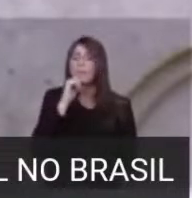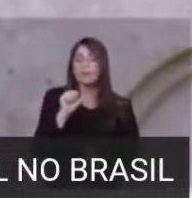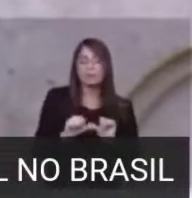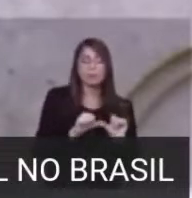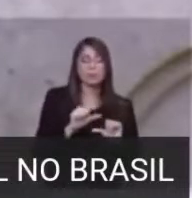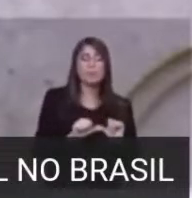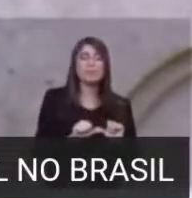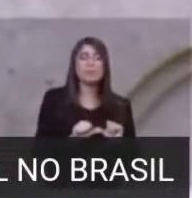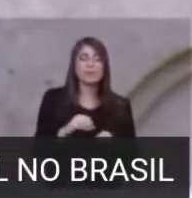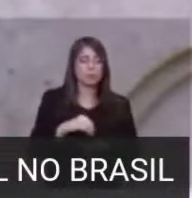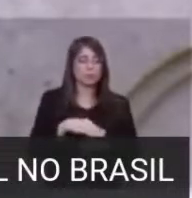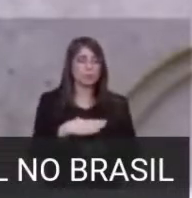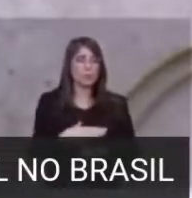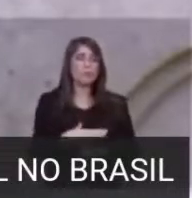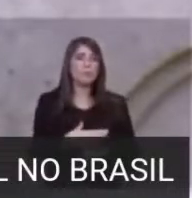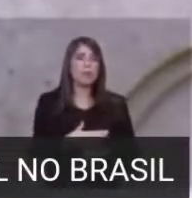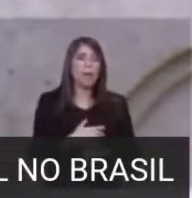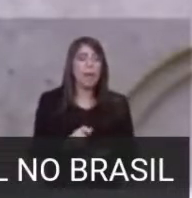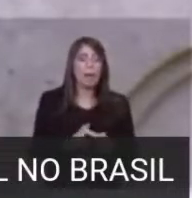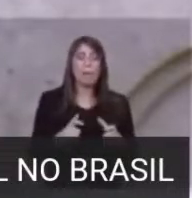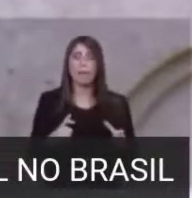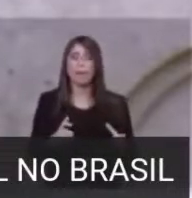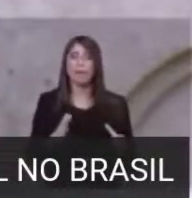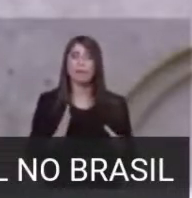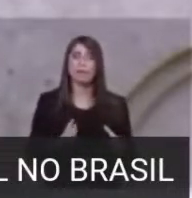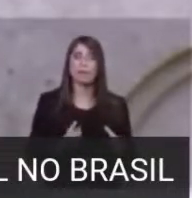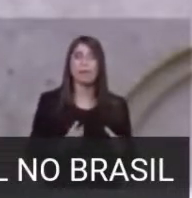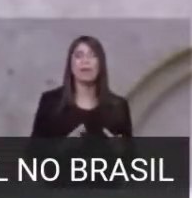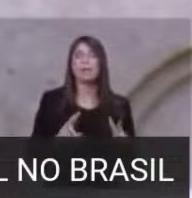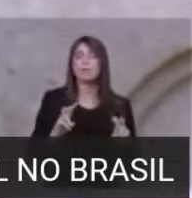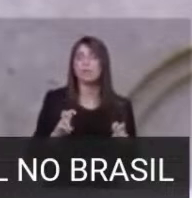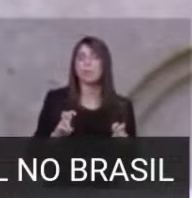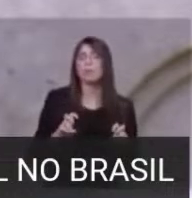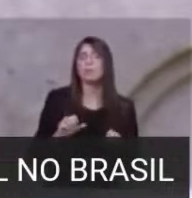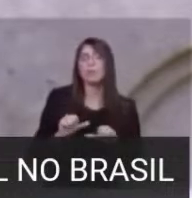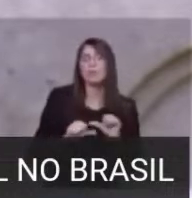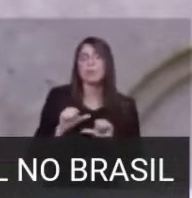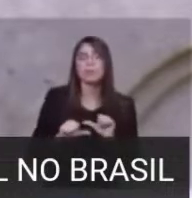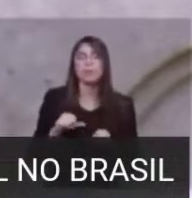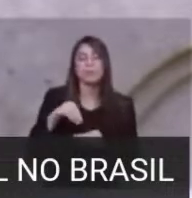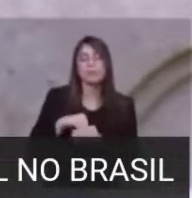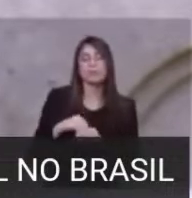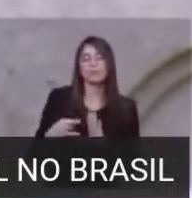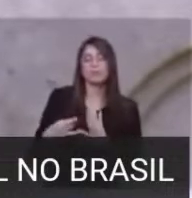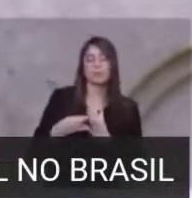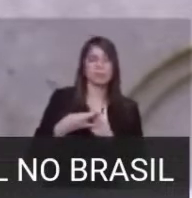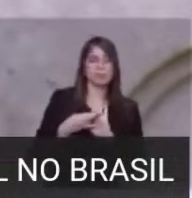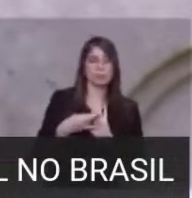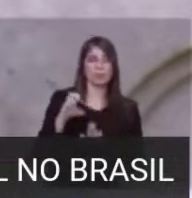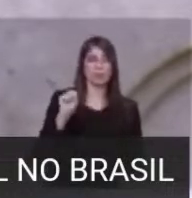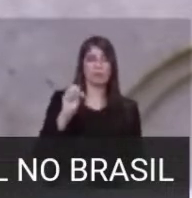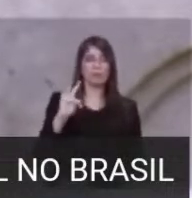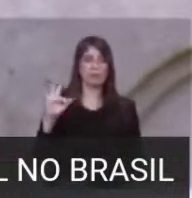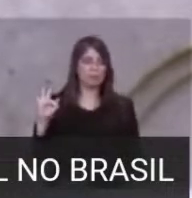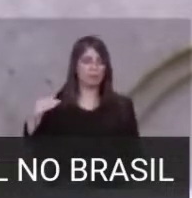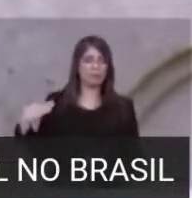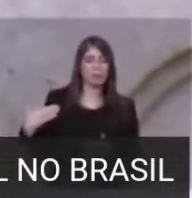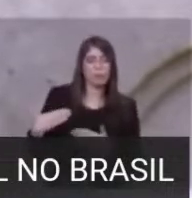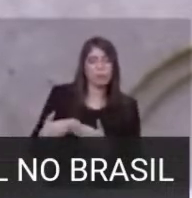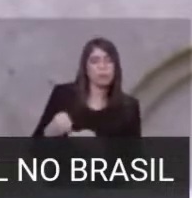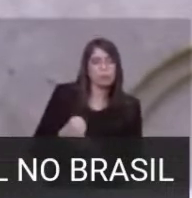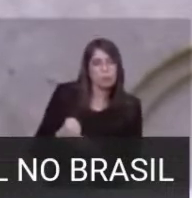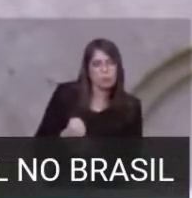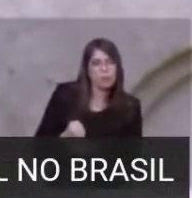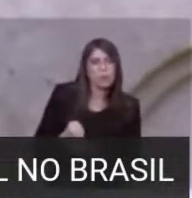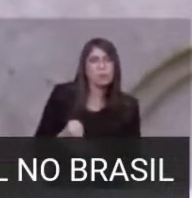mudanças sugeridas já foram acudidas, em sua maior parte, por alterações recentes no próprio regimento do Supremo. Nos últimos anos, o